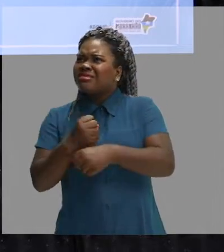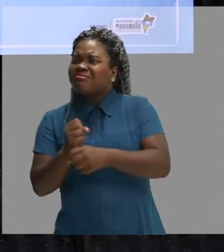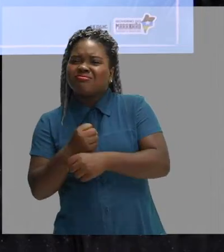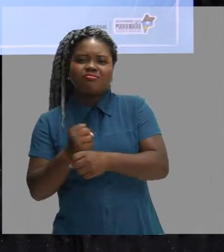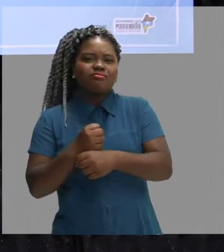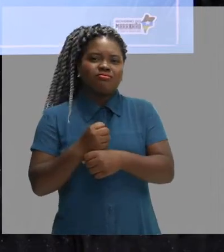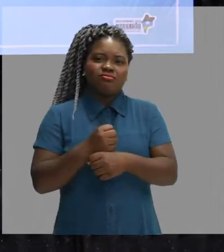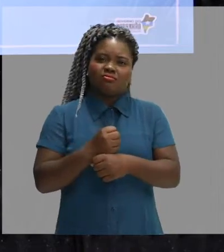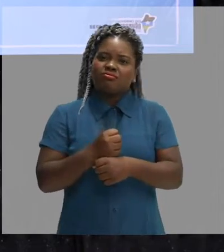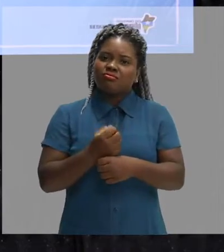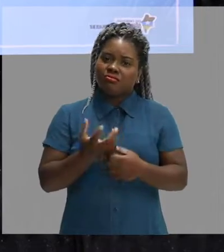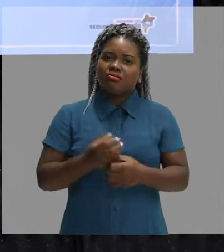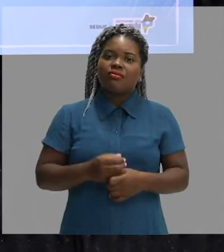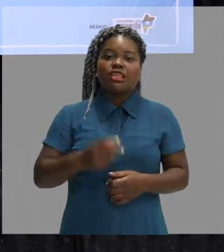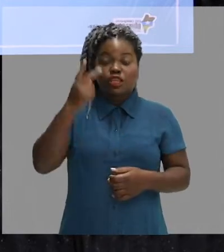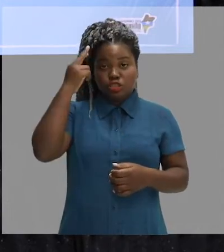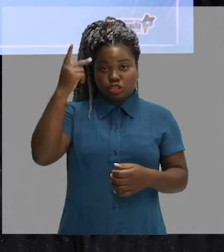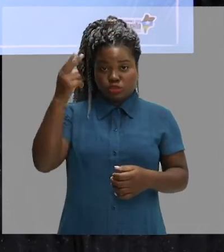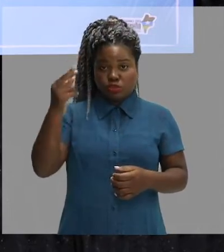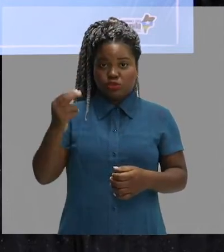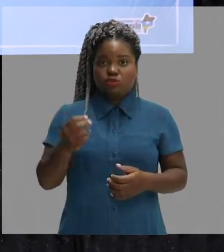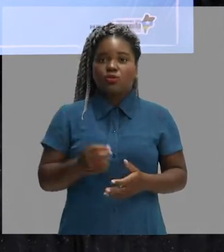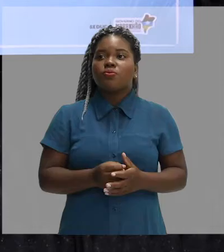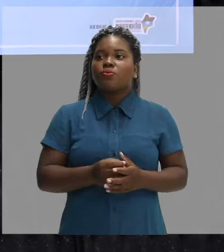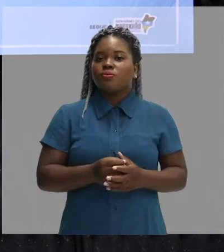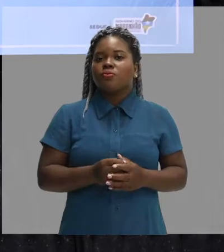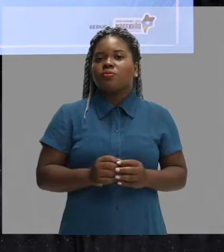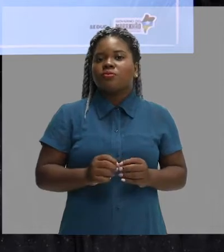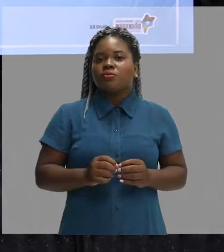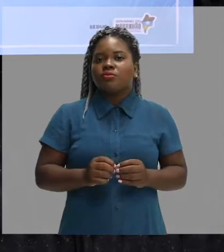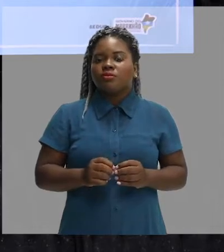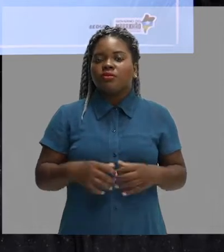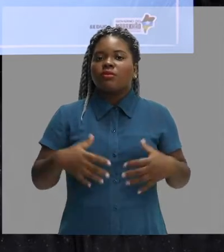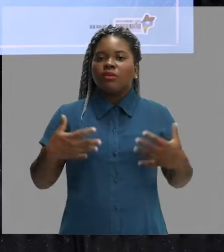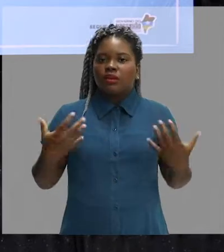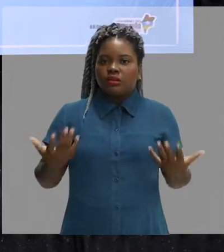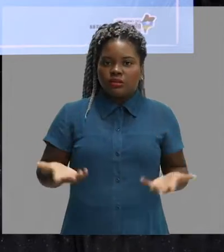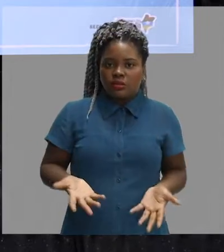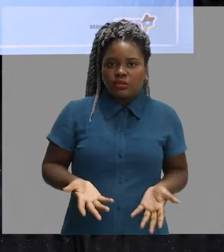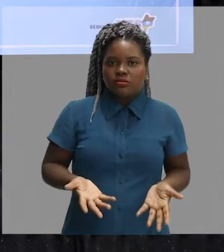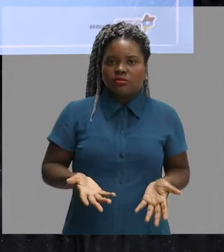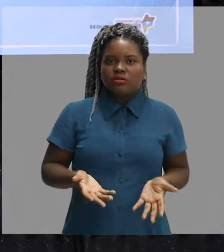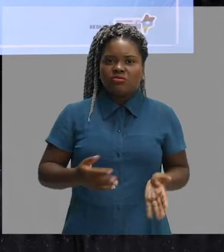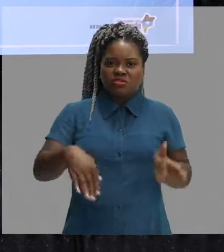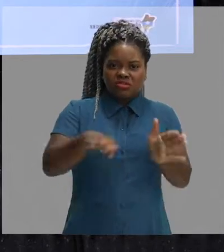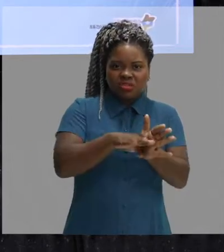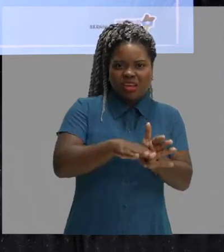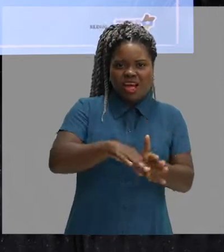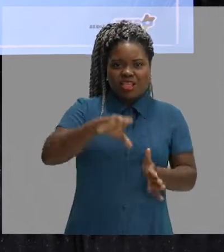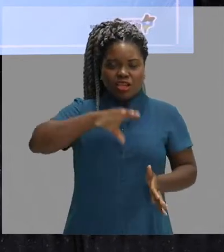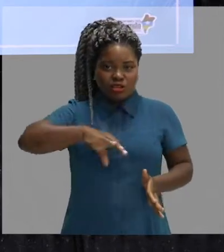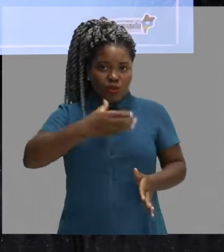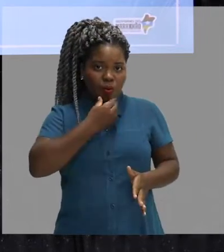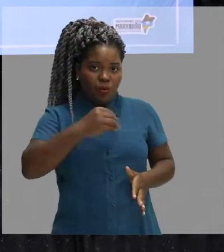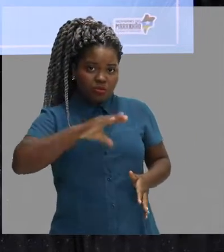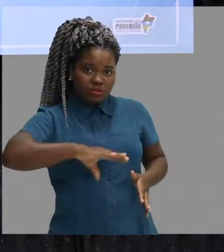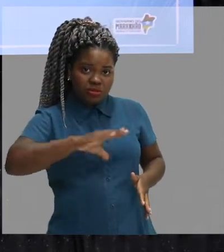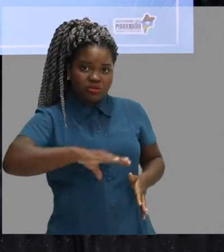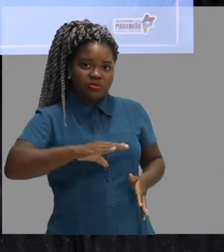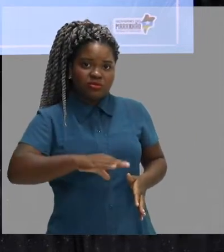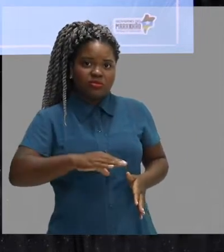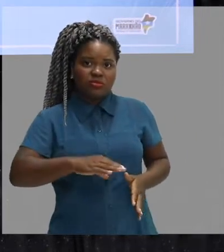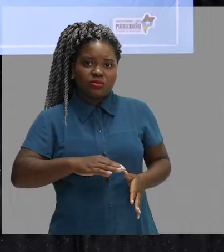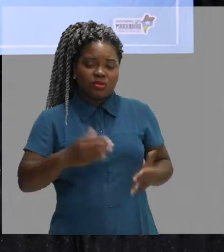anos de história oficial do Brasil. Nesses 521 anos, da chegada dos portugueses até hoje, durante